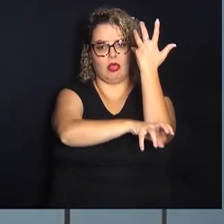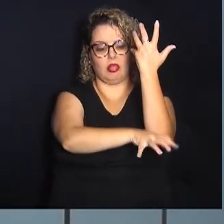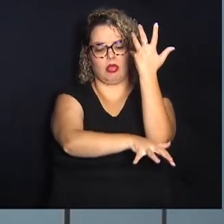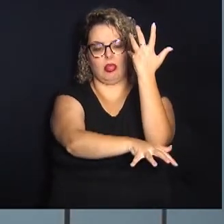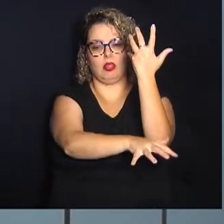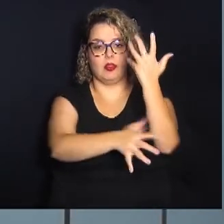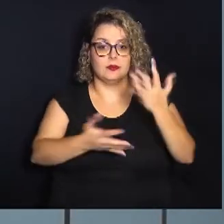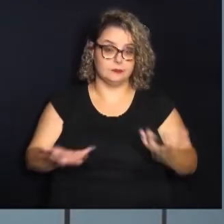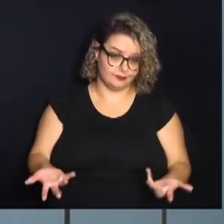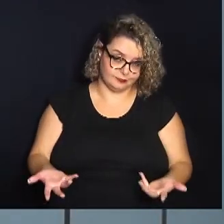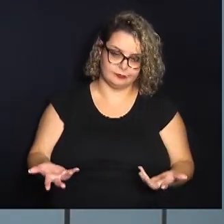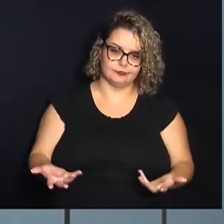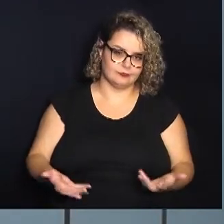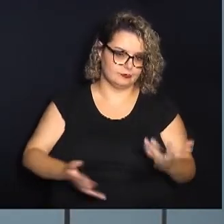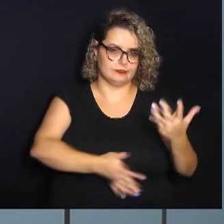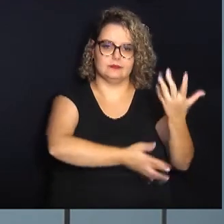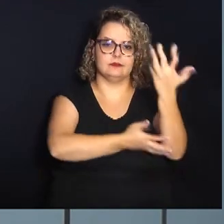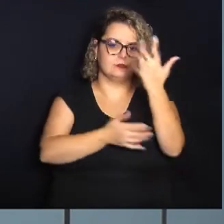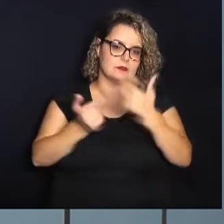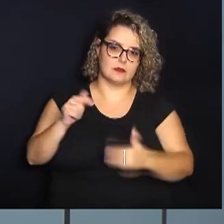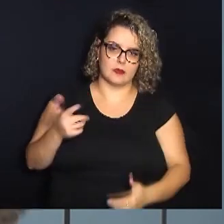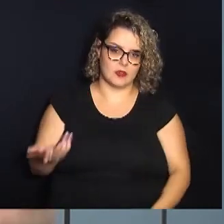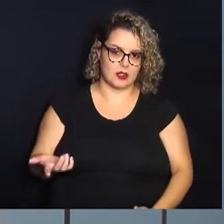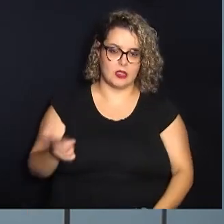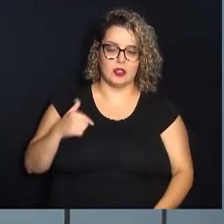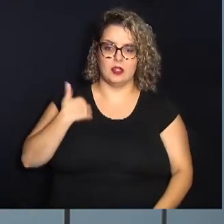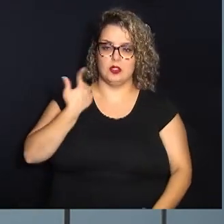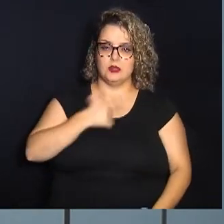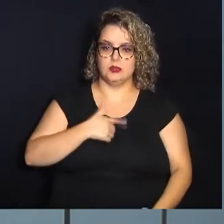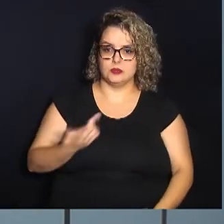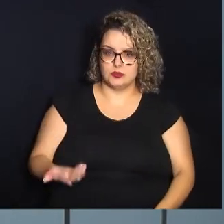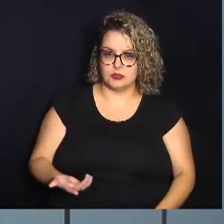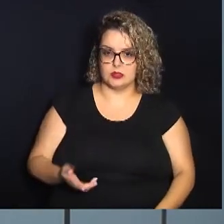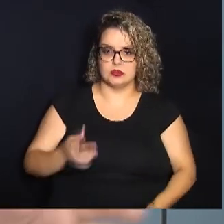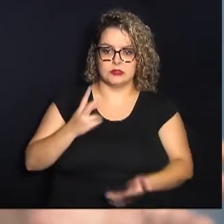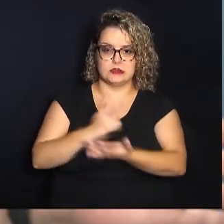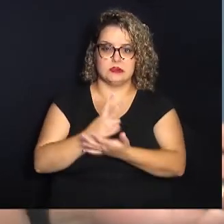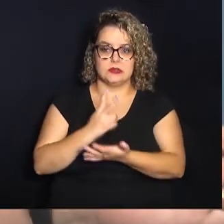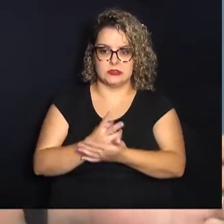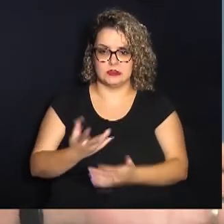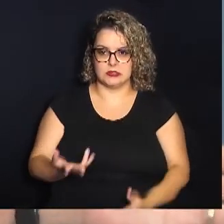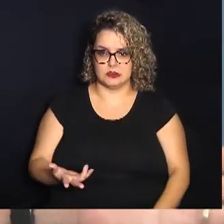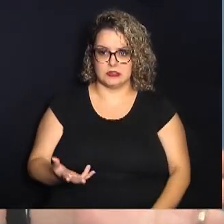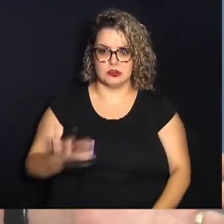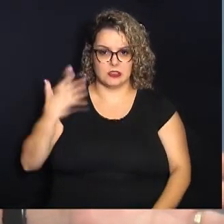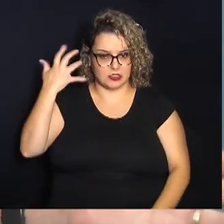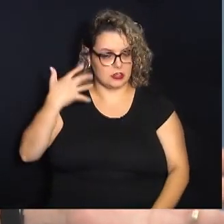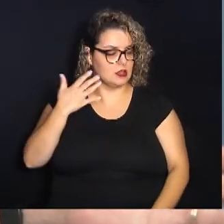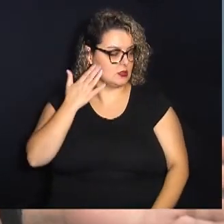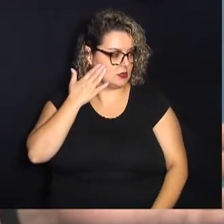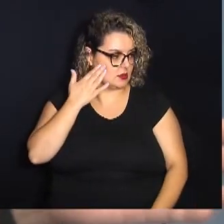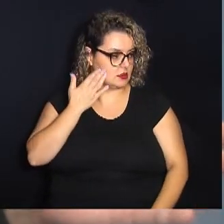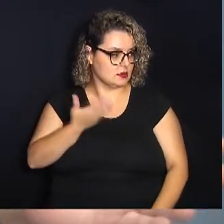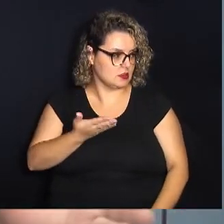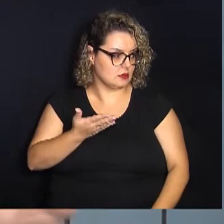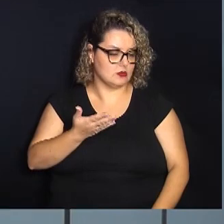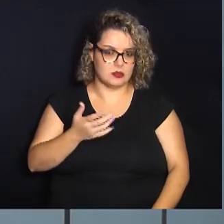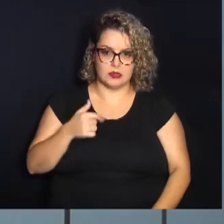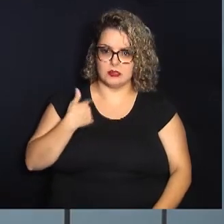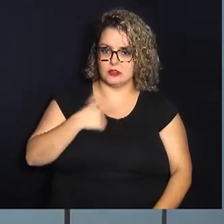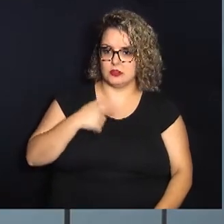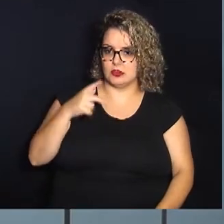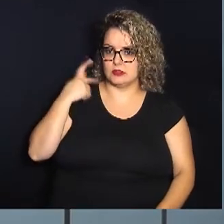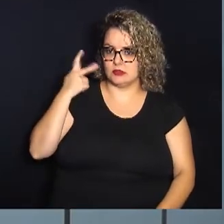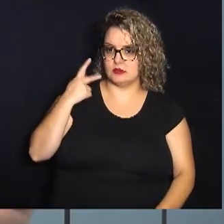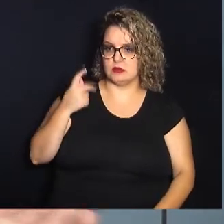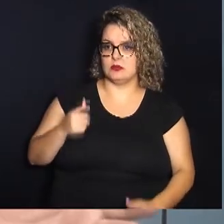suas moradias e tem que arrancar novamente. Quer dizer, a gente fica constantemente, a Guida sabe disso, nós somos vereadores, uma das